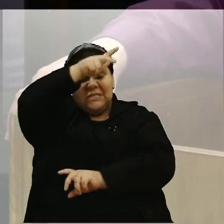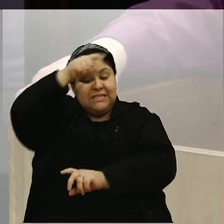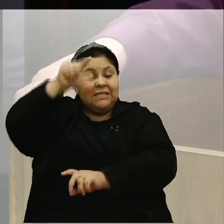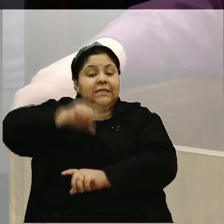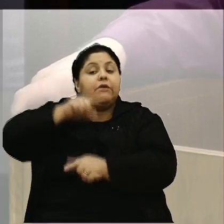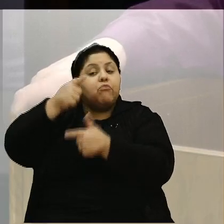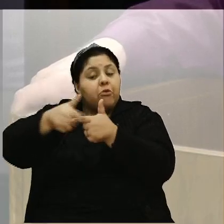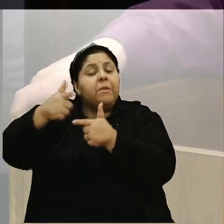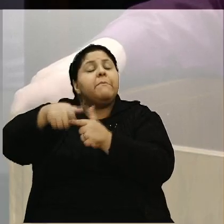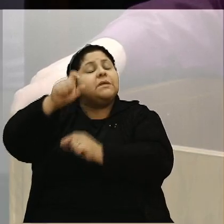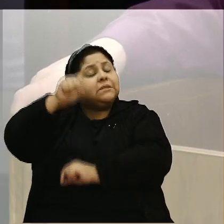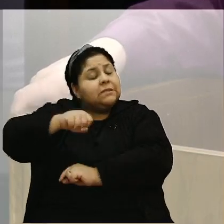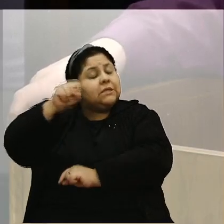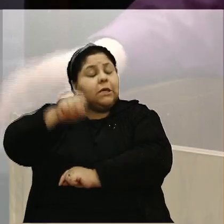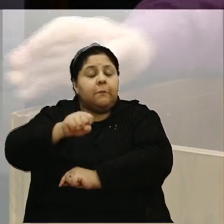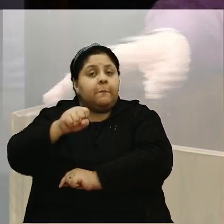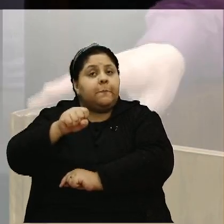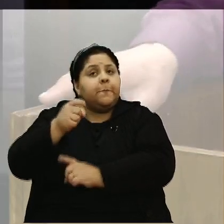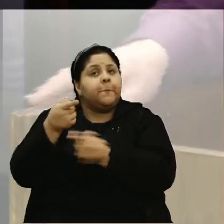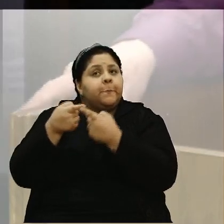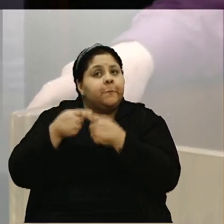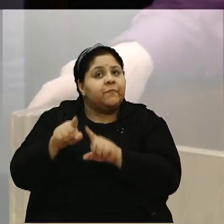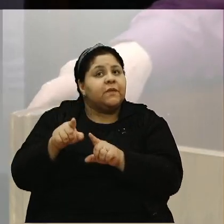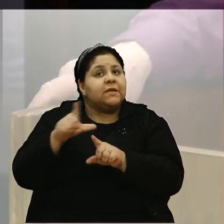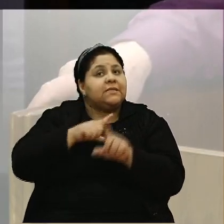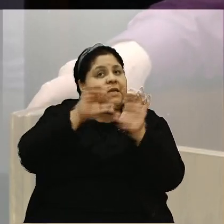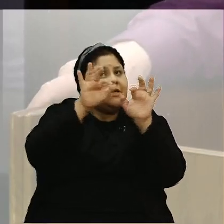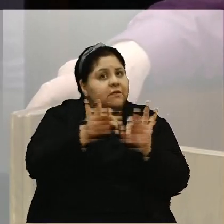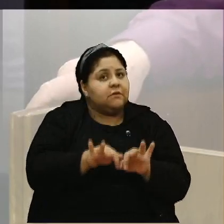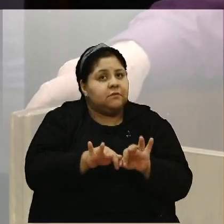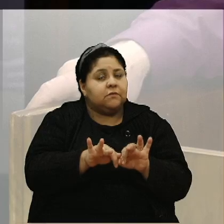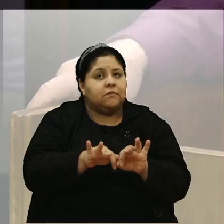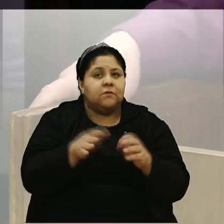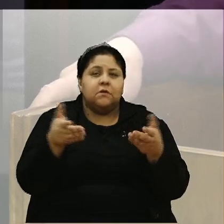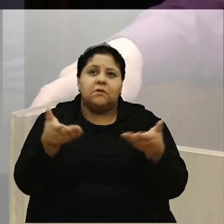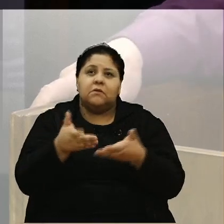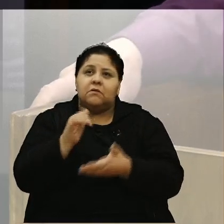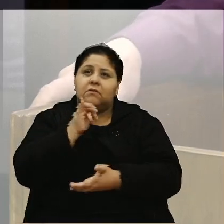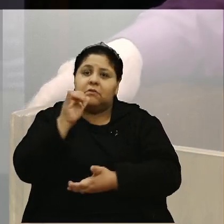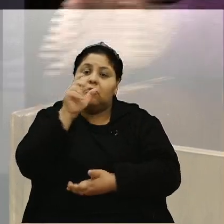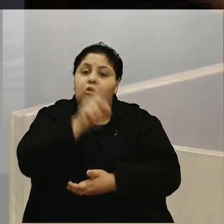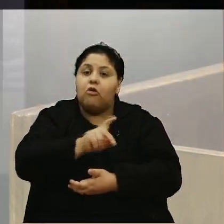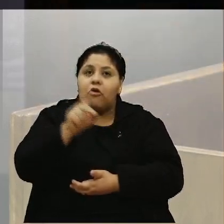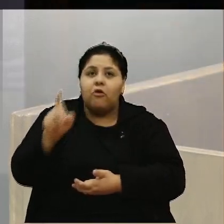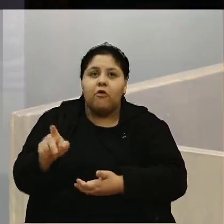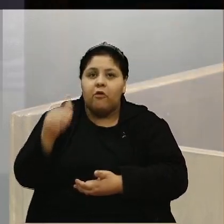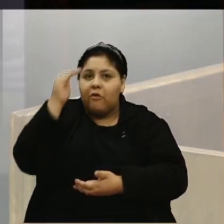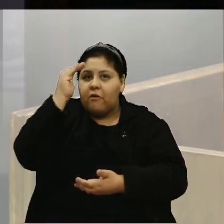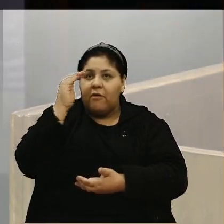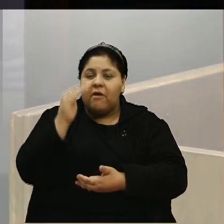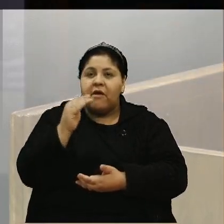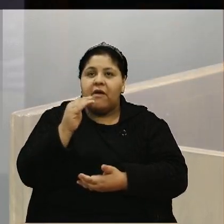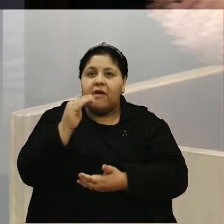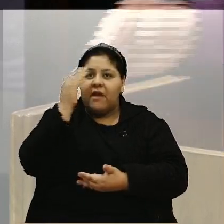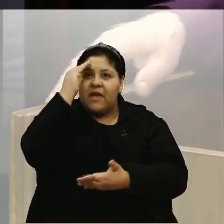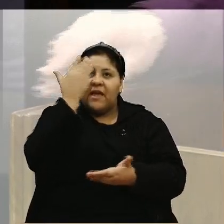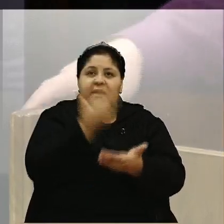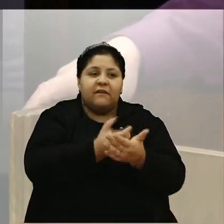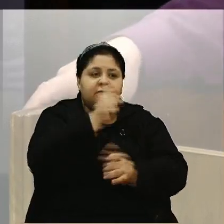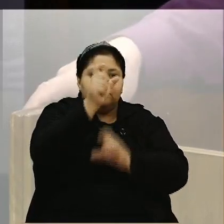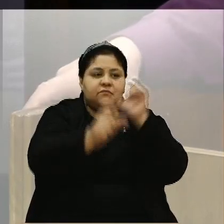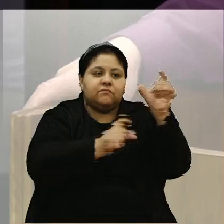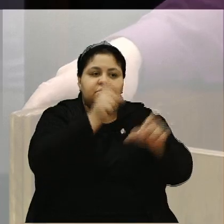problema, sim. Mas isso tem que acabar. Falou agora há pouco o professor, a credibilidade do homem público,